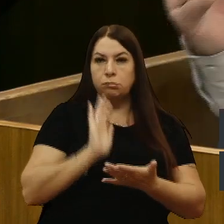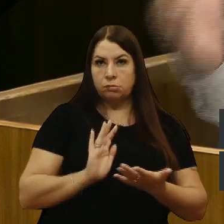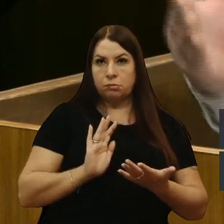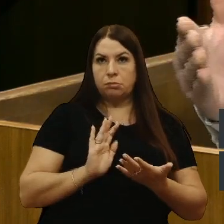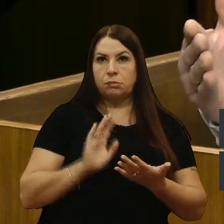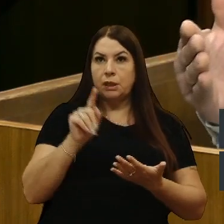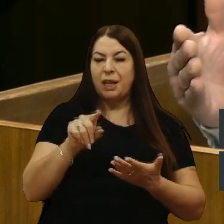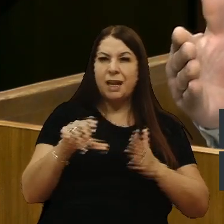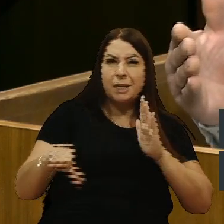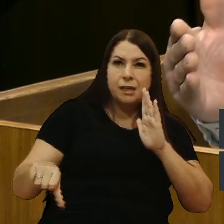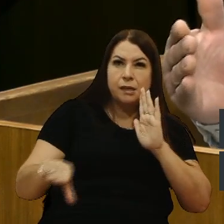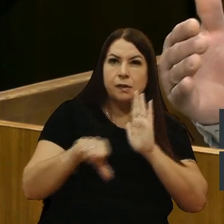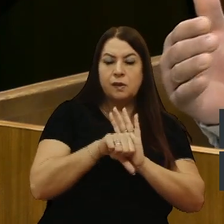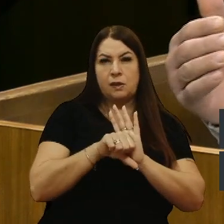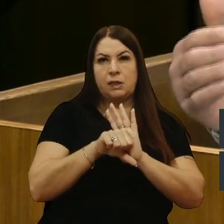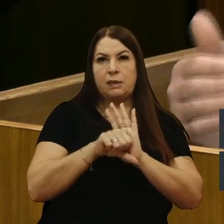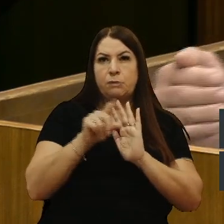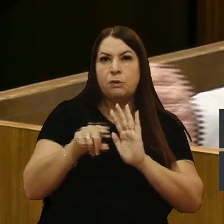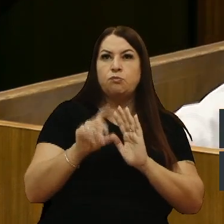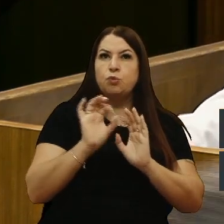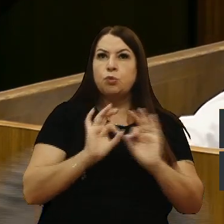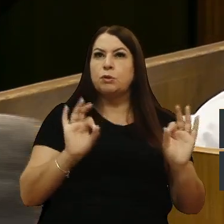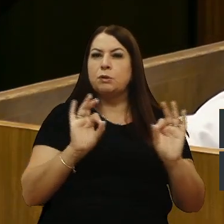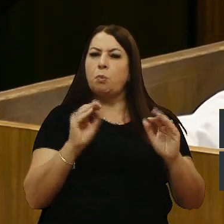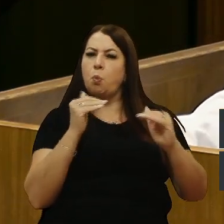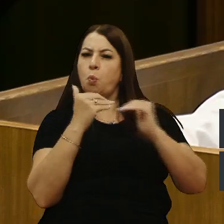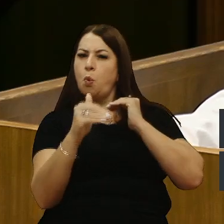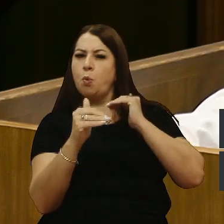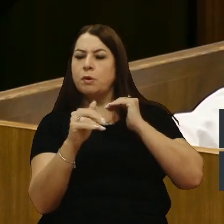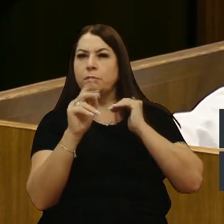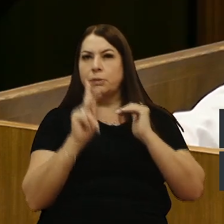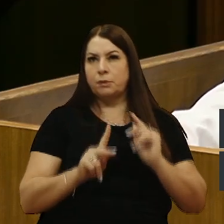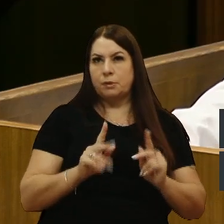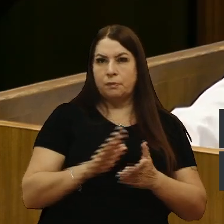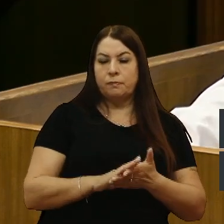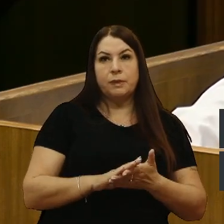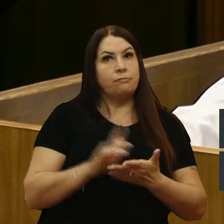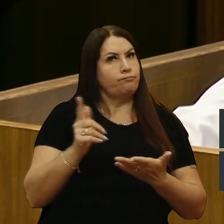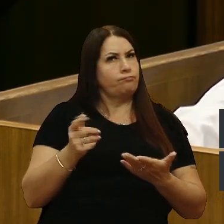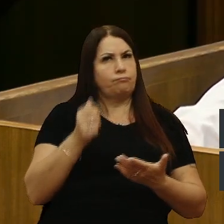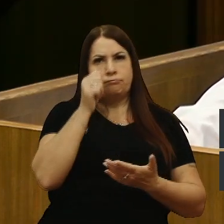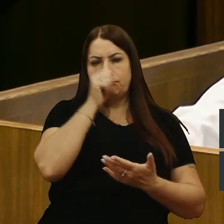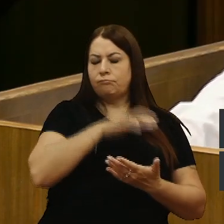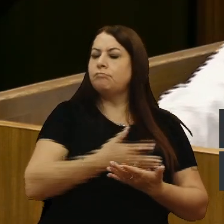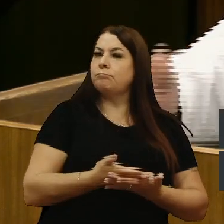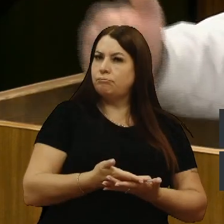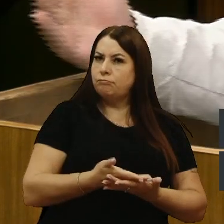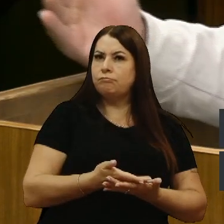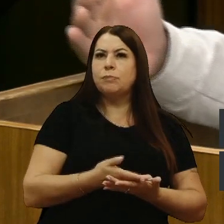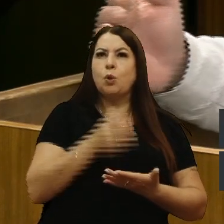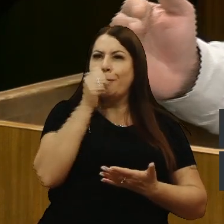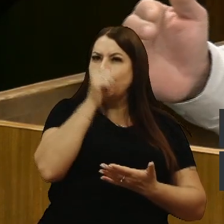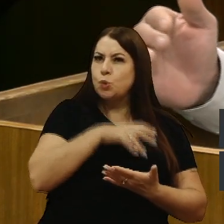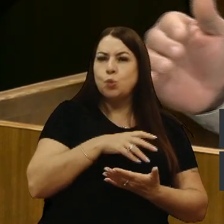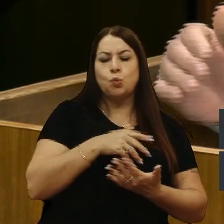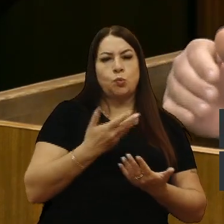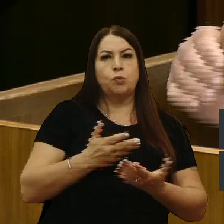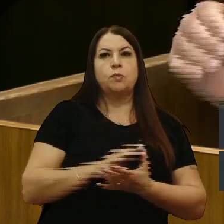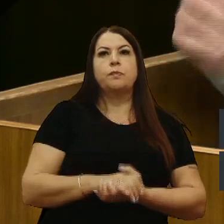Agora, crime, por simplesmente discordar de alguém, isso é um absurdo